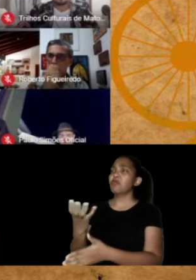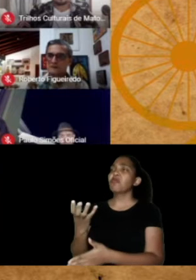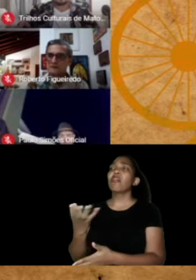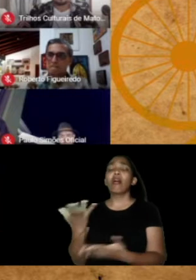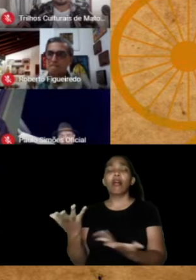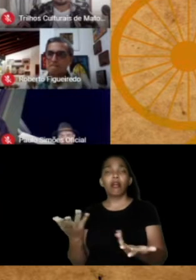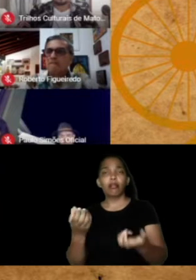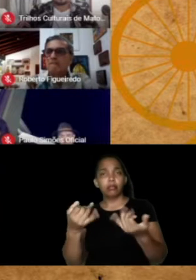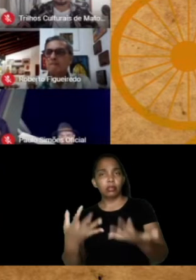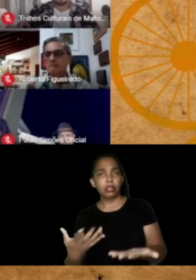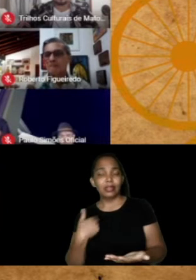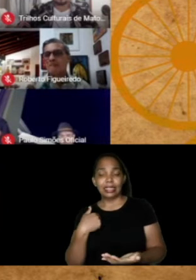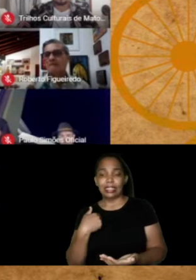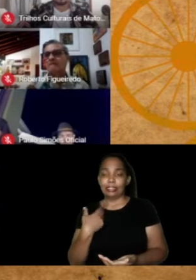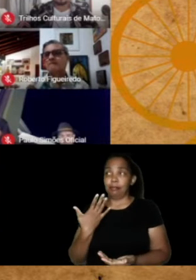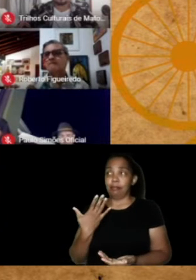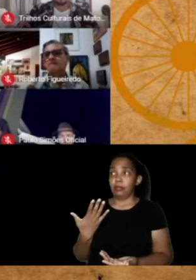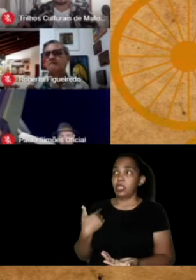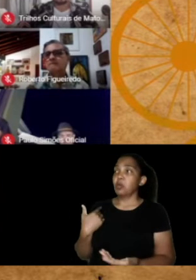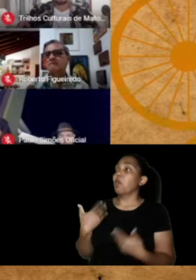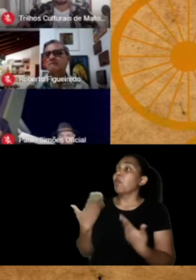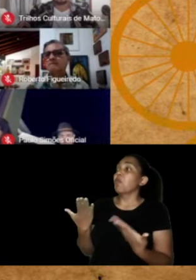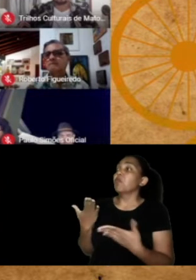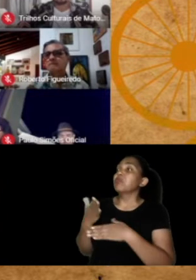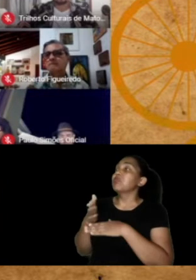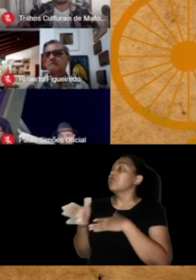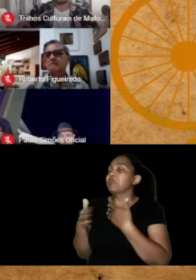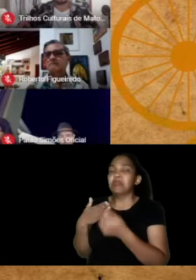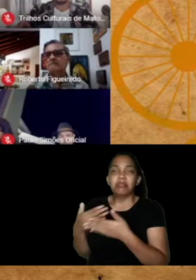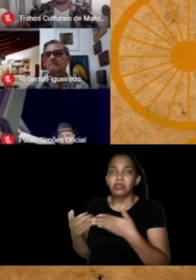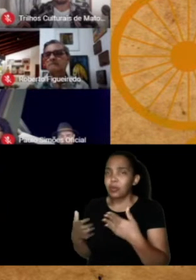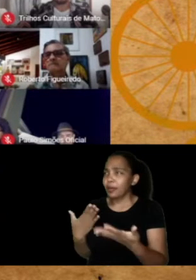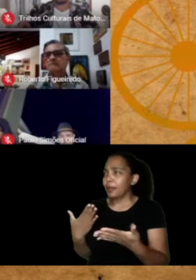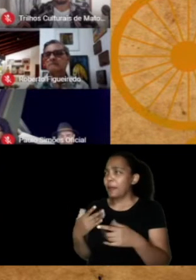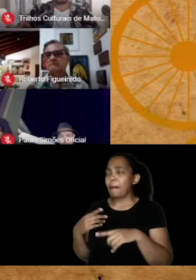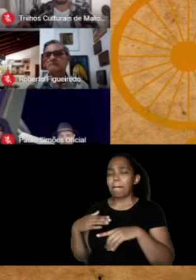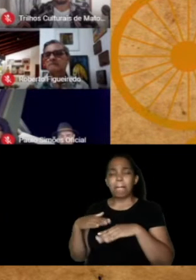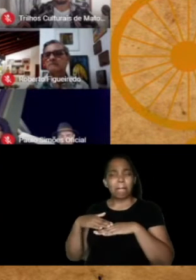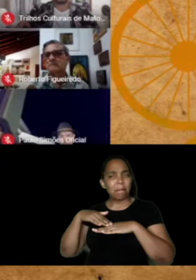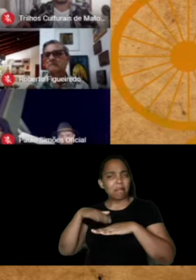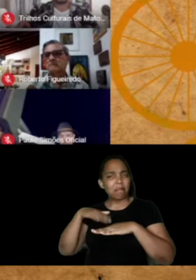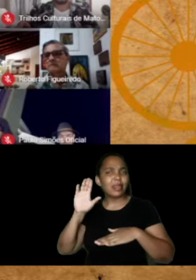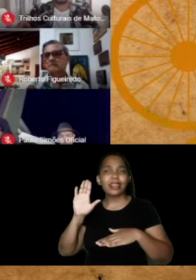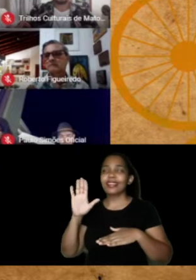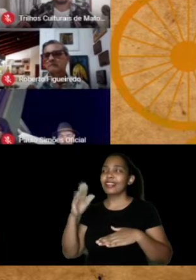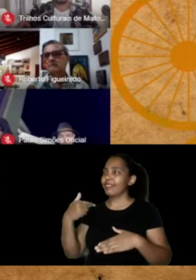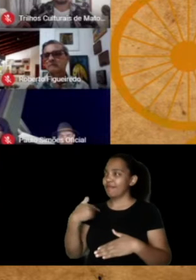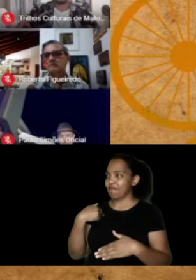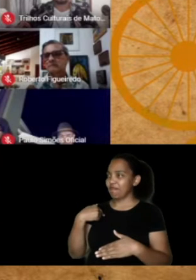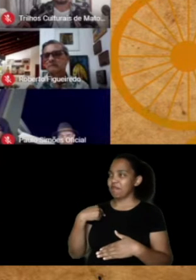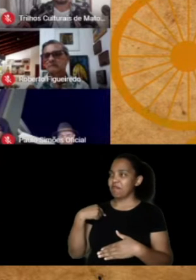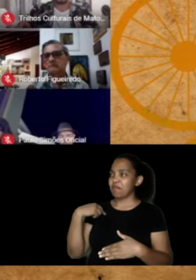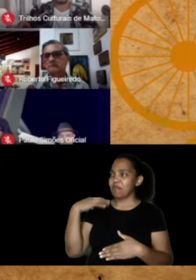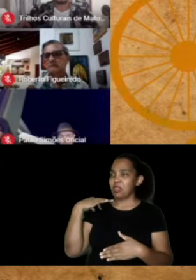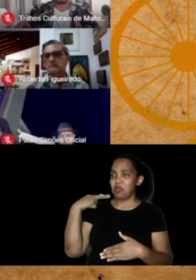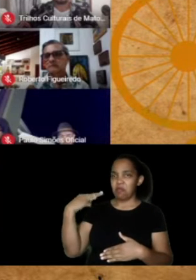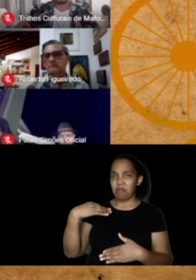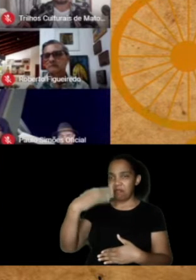digo, eu vou entrar em que parte for mais útil, porque eu acho que esse é o meu papel enquanto